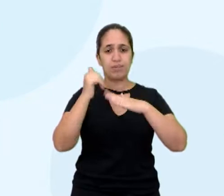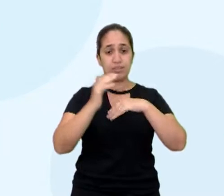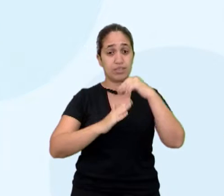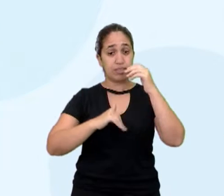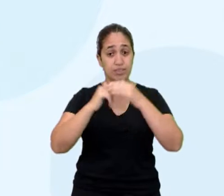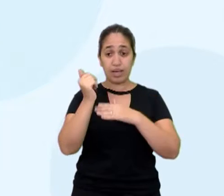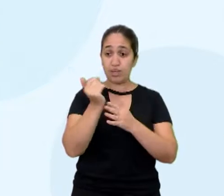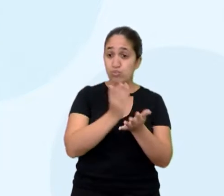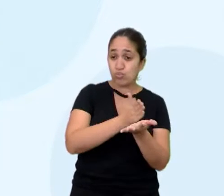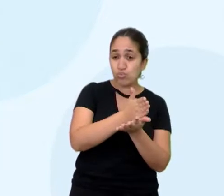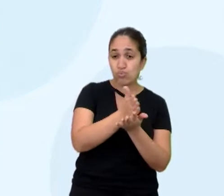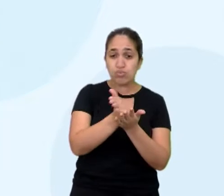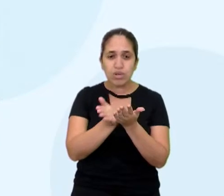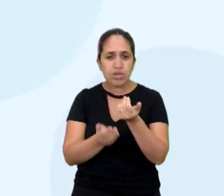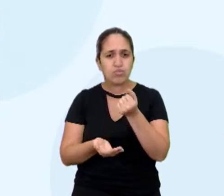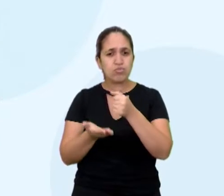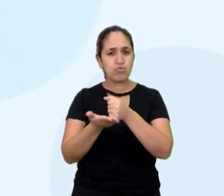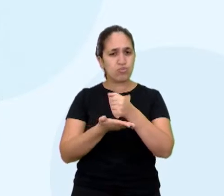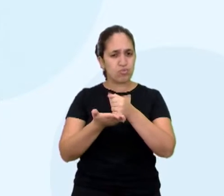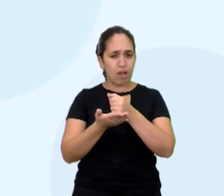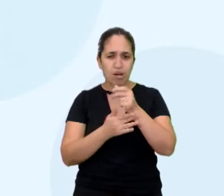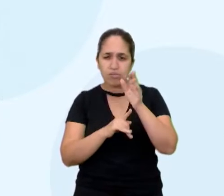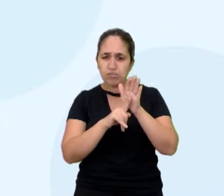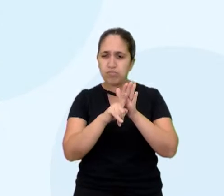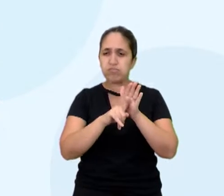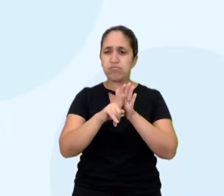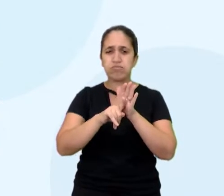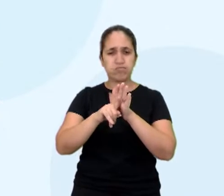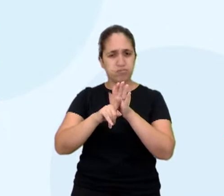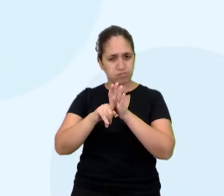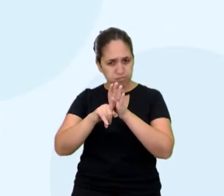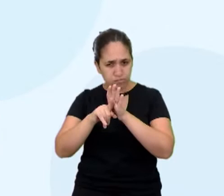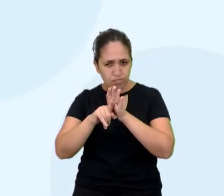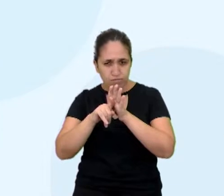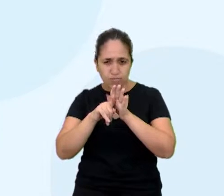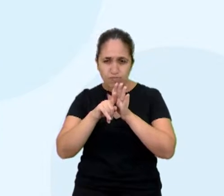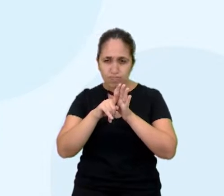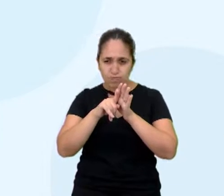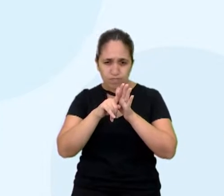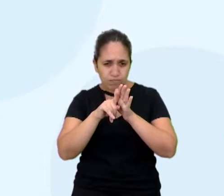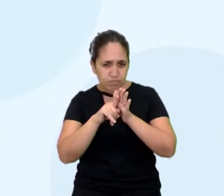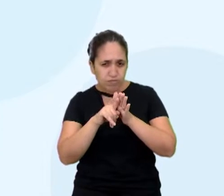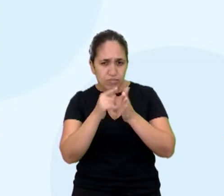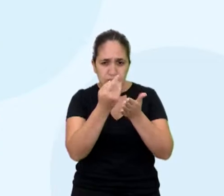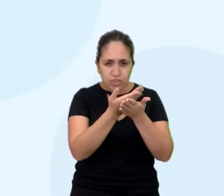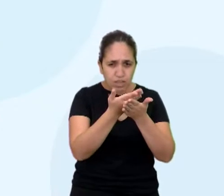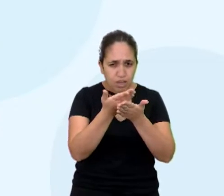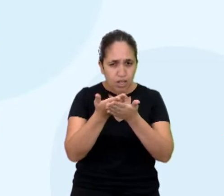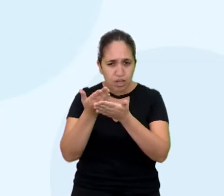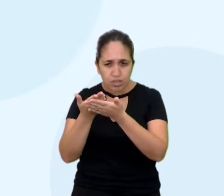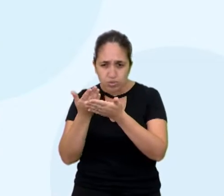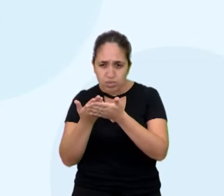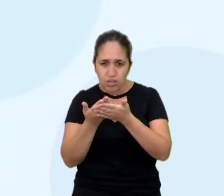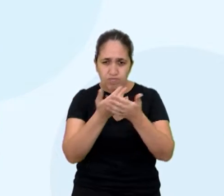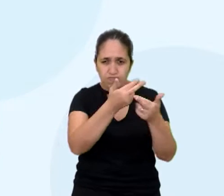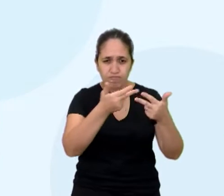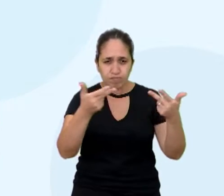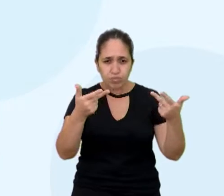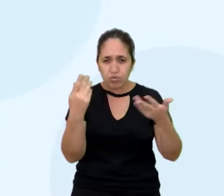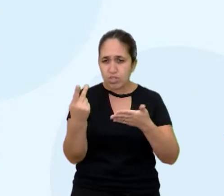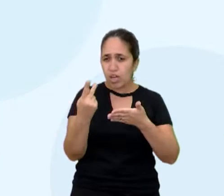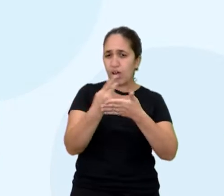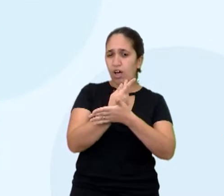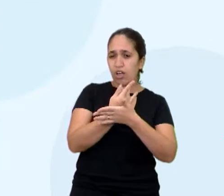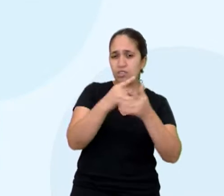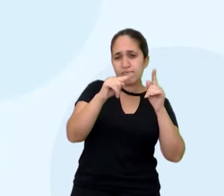eixo estruturante de investigação. Então seria aí, olha, investigar e analisar as situações, problemas e